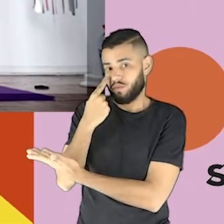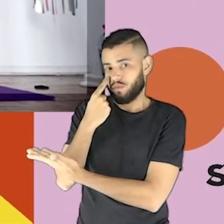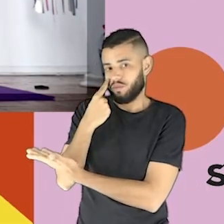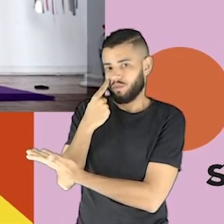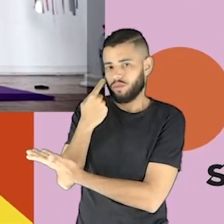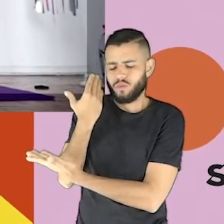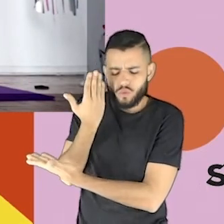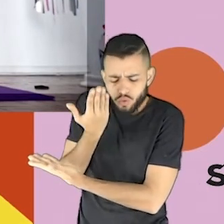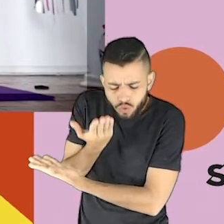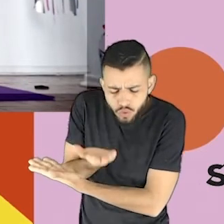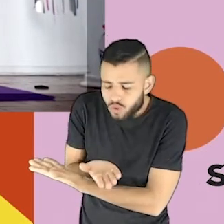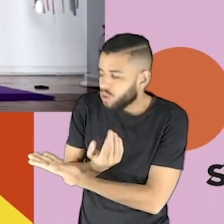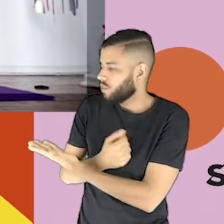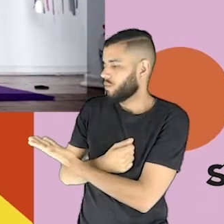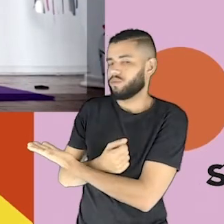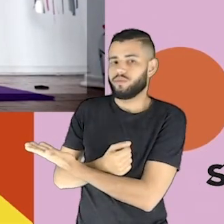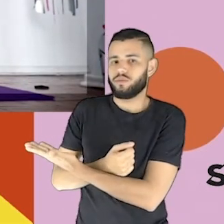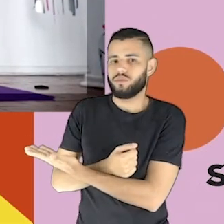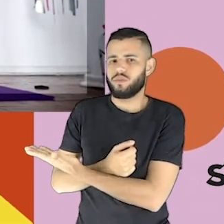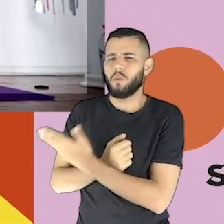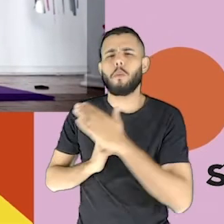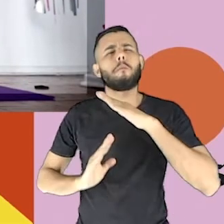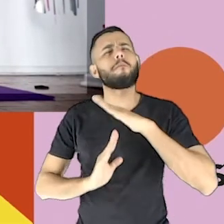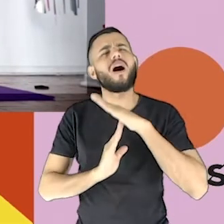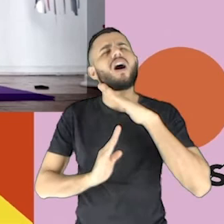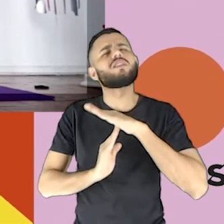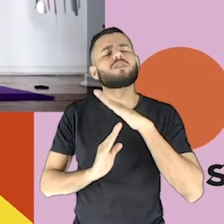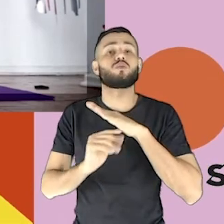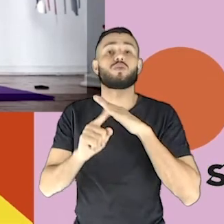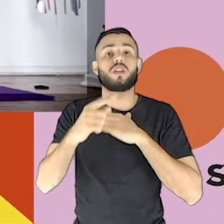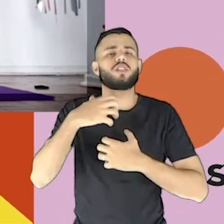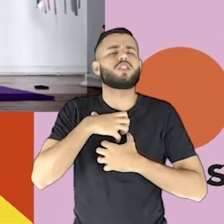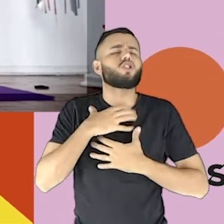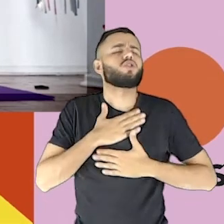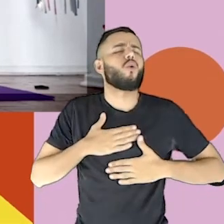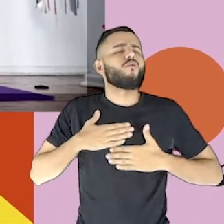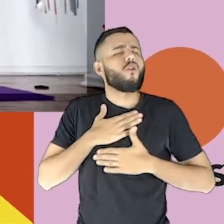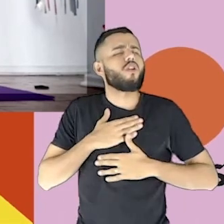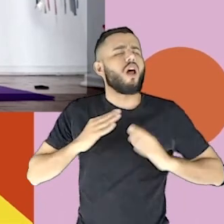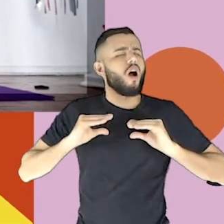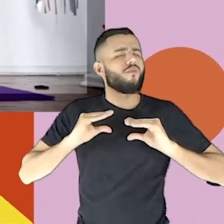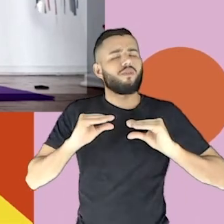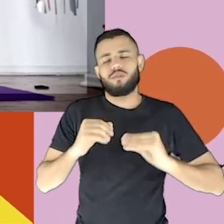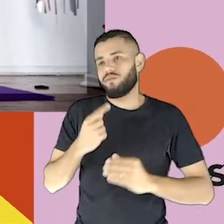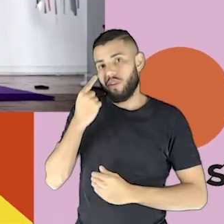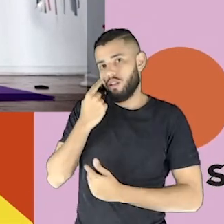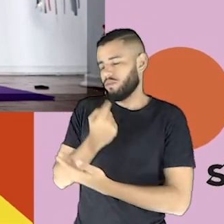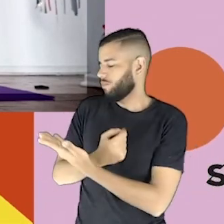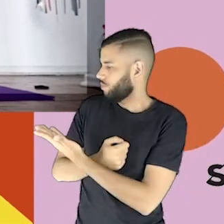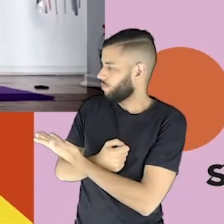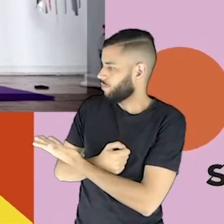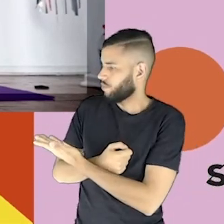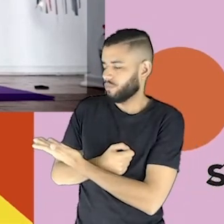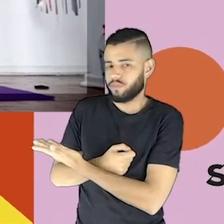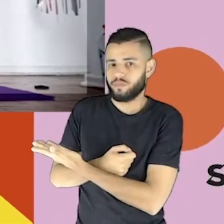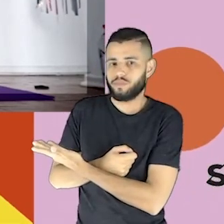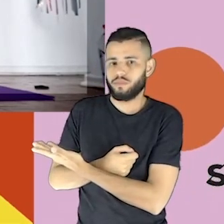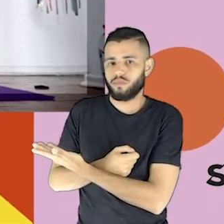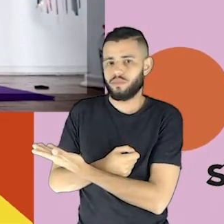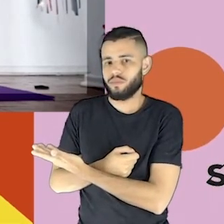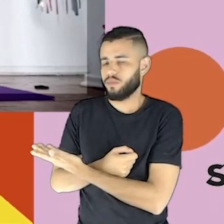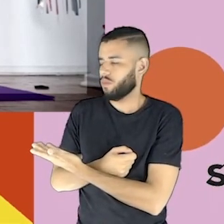queixo lá no peito. Desce com o seu tronco até onde ficar confortável para você. Chegou nesse conforto, o queixo vai pro